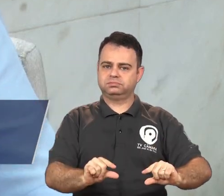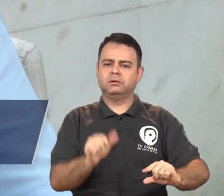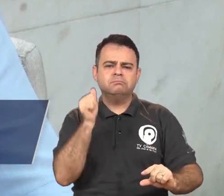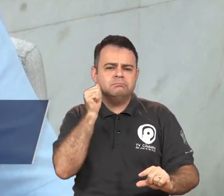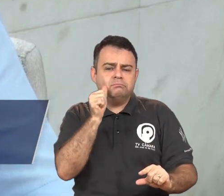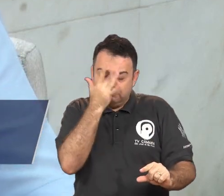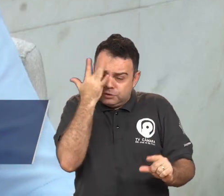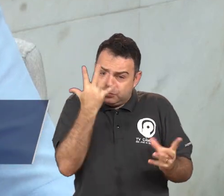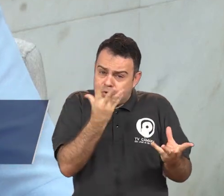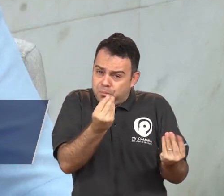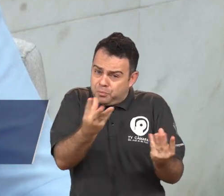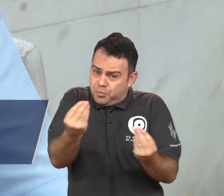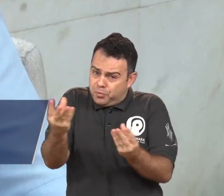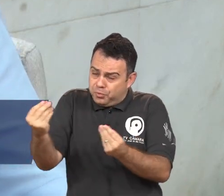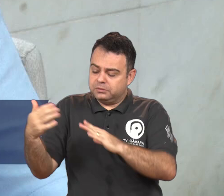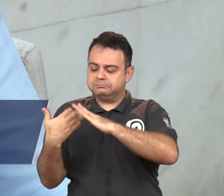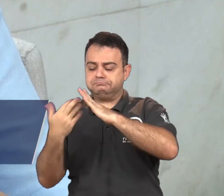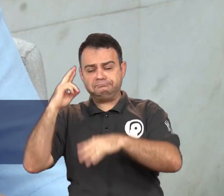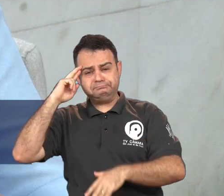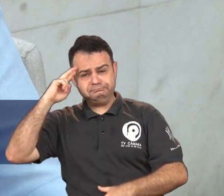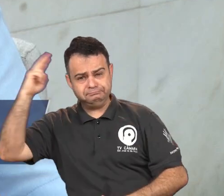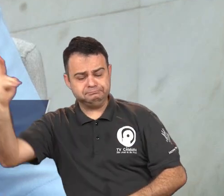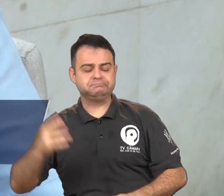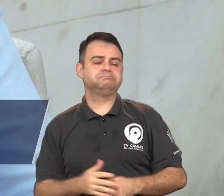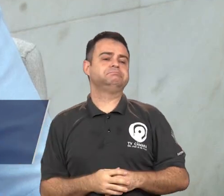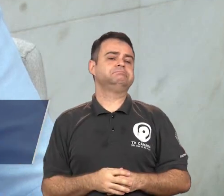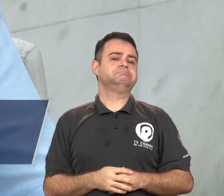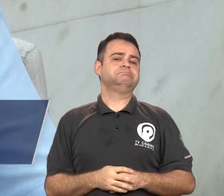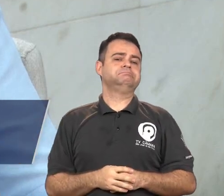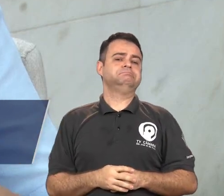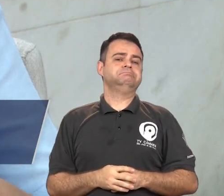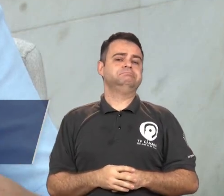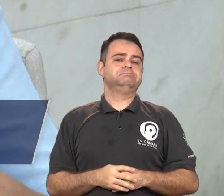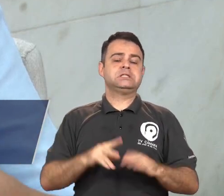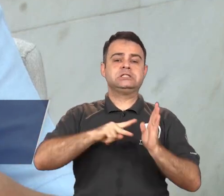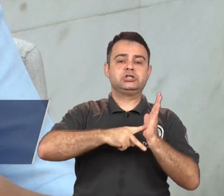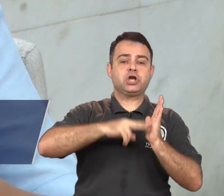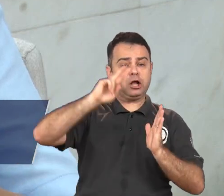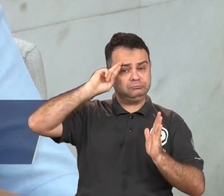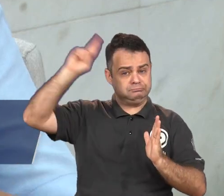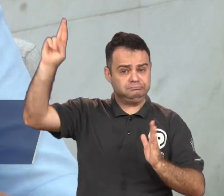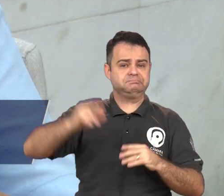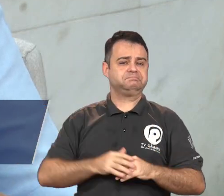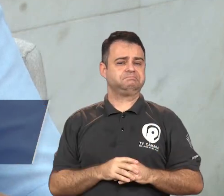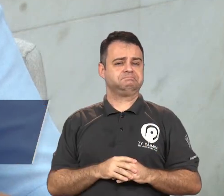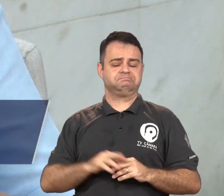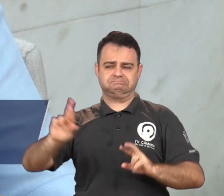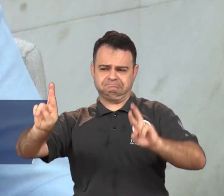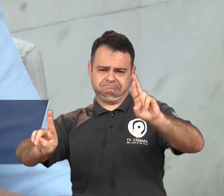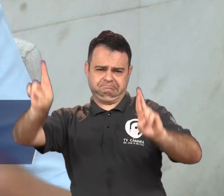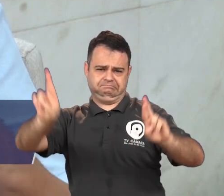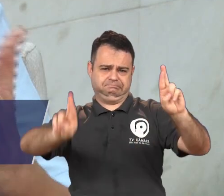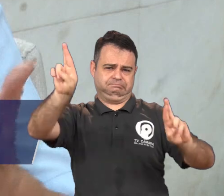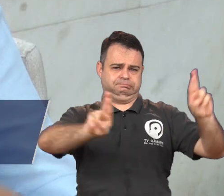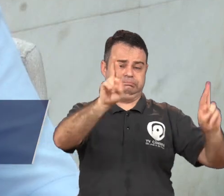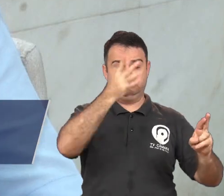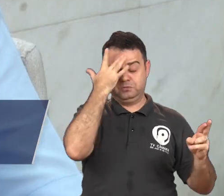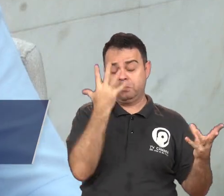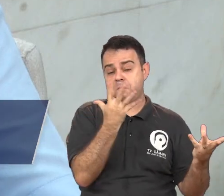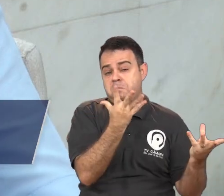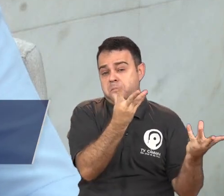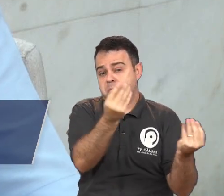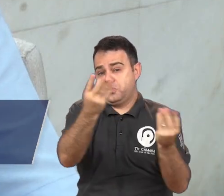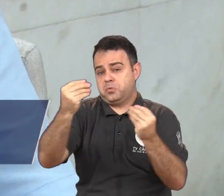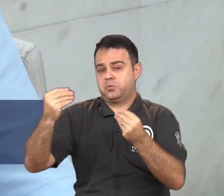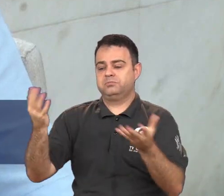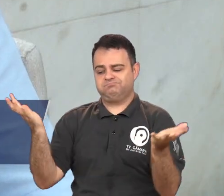muitas pessoas, empresários, dirigentes sindicais, pessoas representando